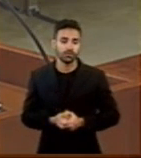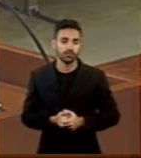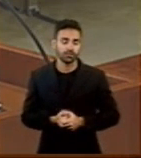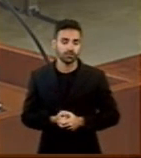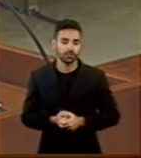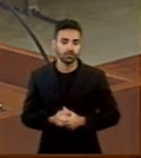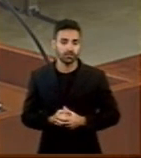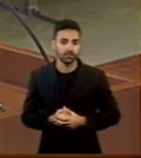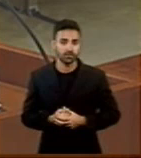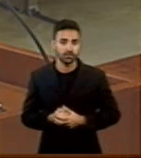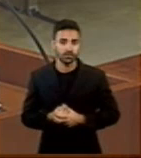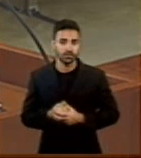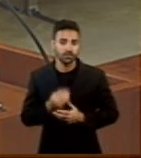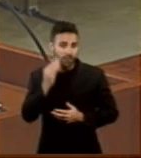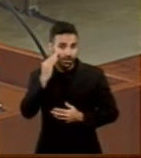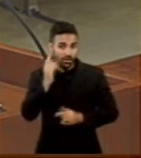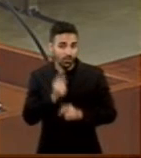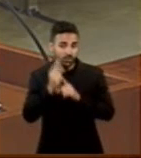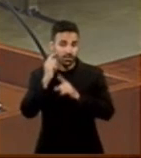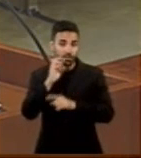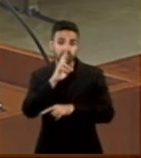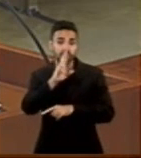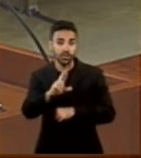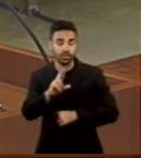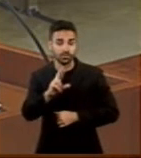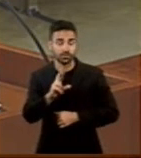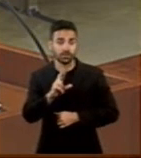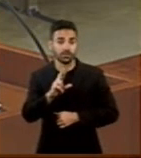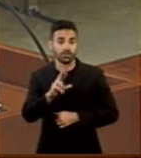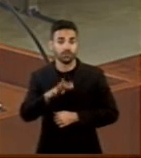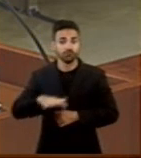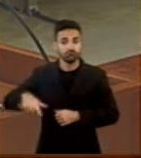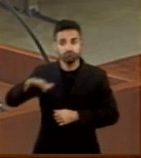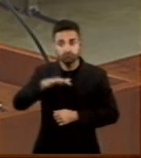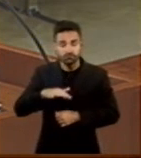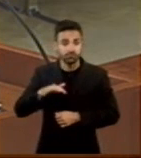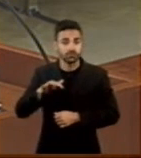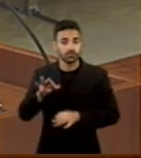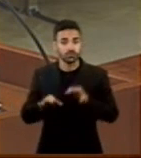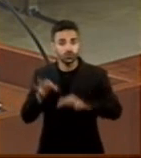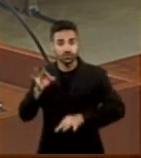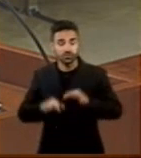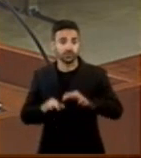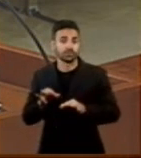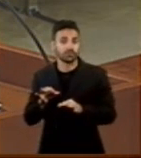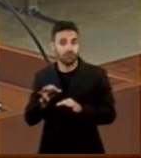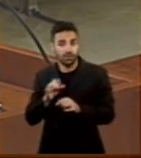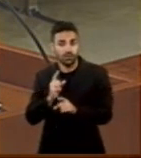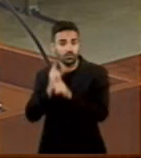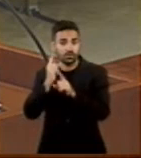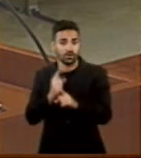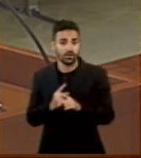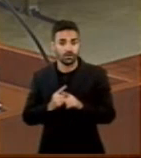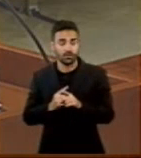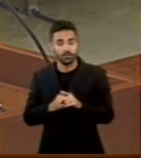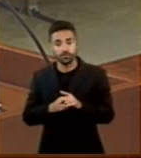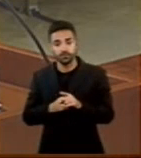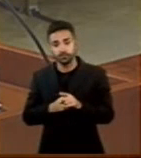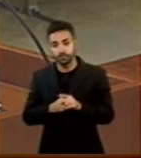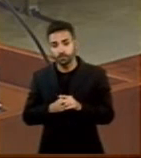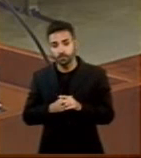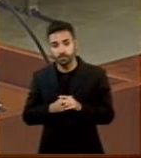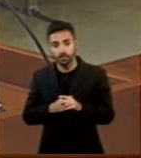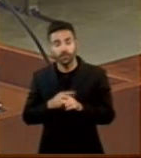num entendimento jurídico que possa levar à conclusão de que o paradigma, portanto,